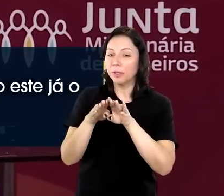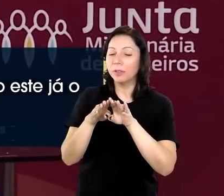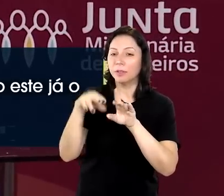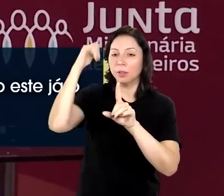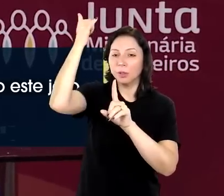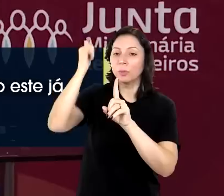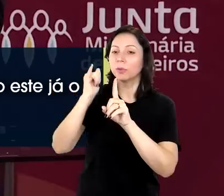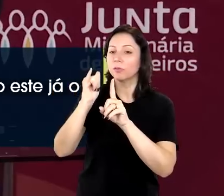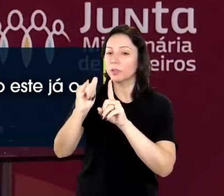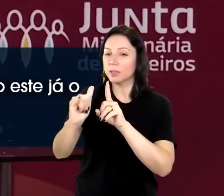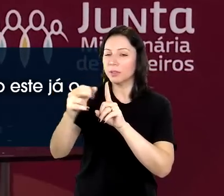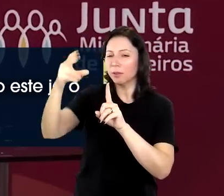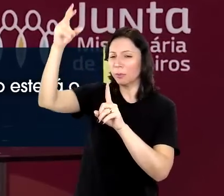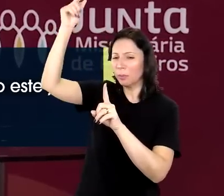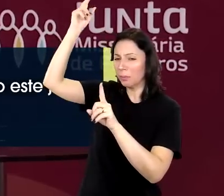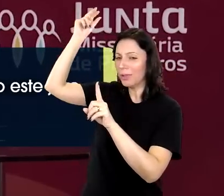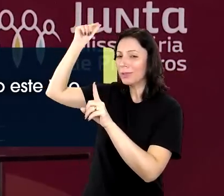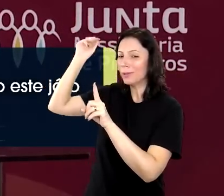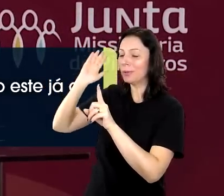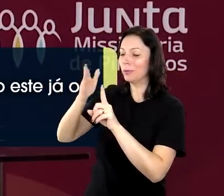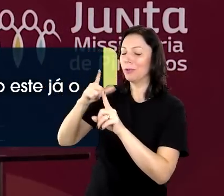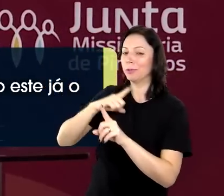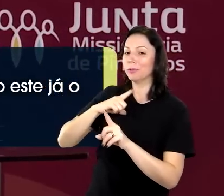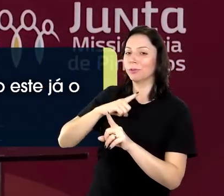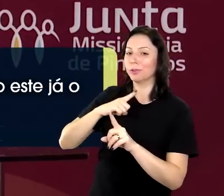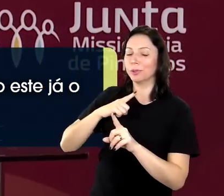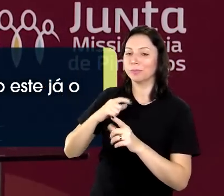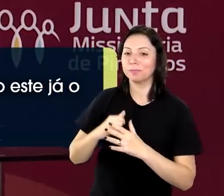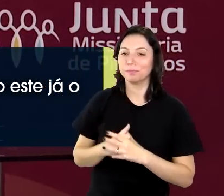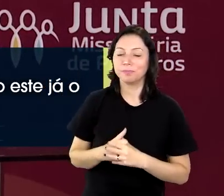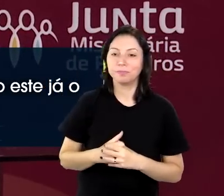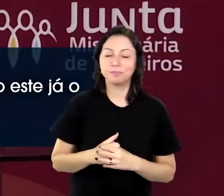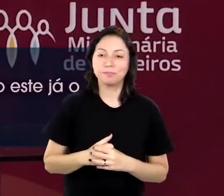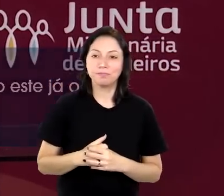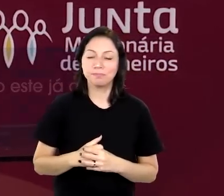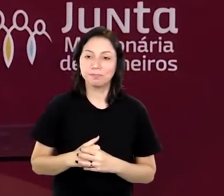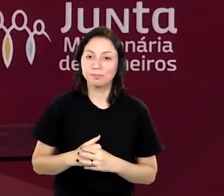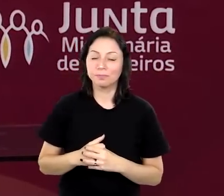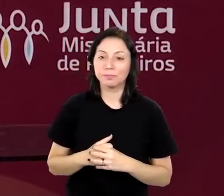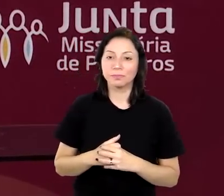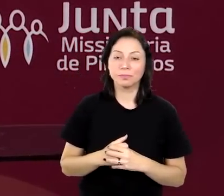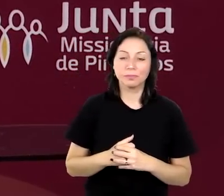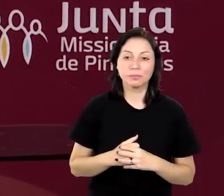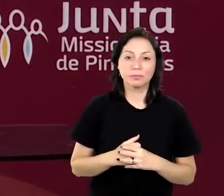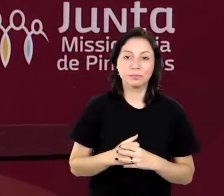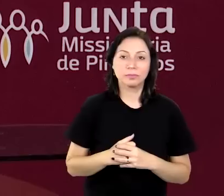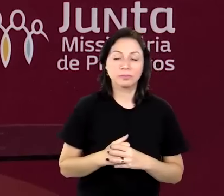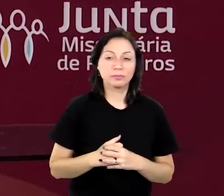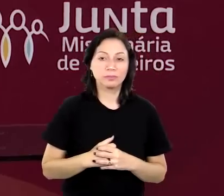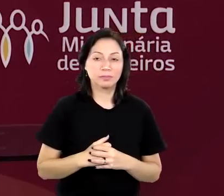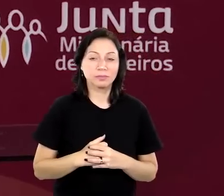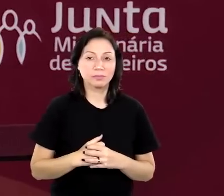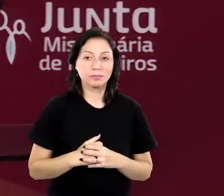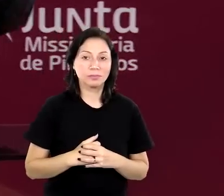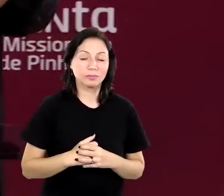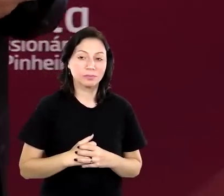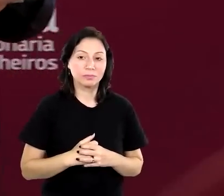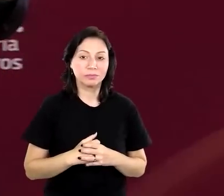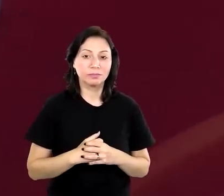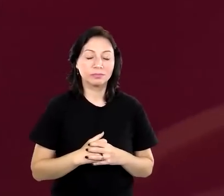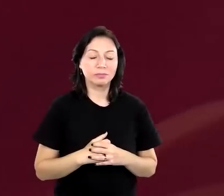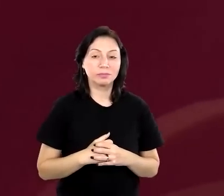que vai nascer para ser o precursor do Messias. Veja, irmãos, que ao nascer uma